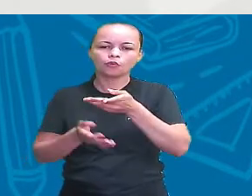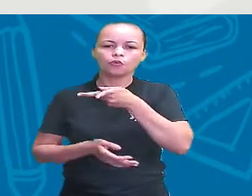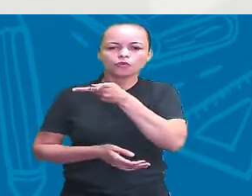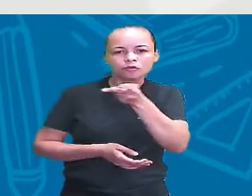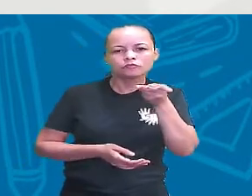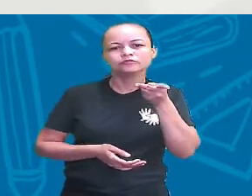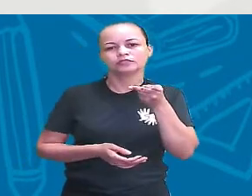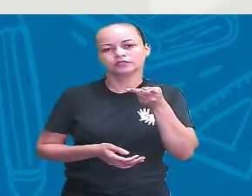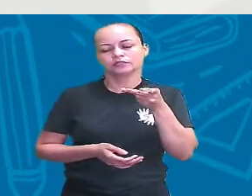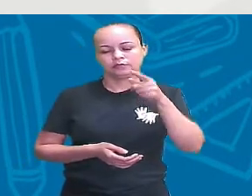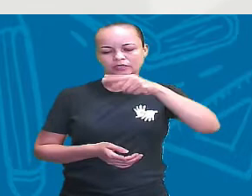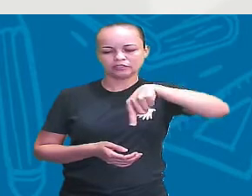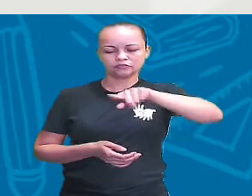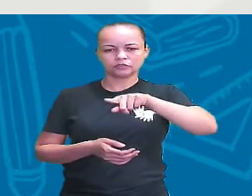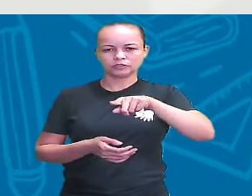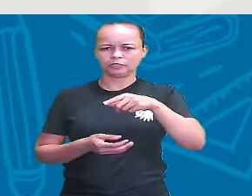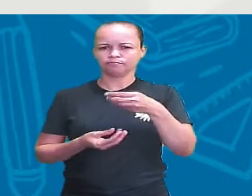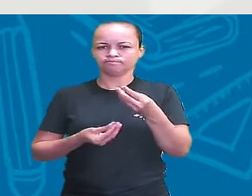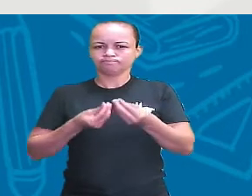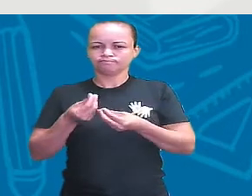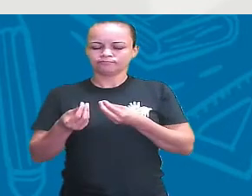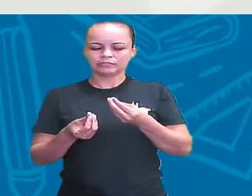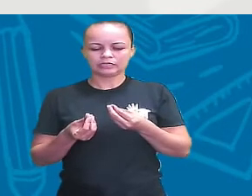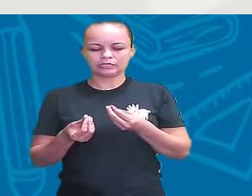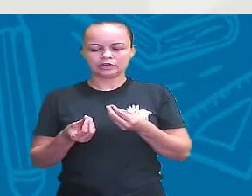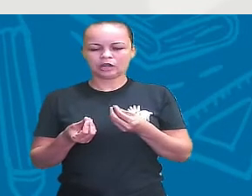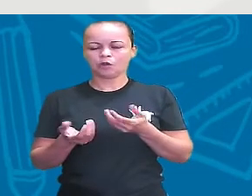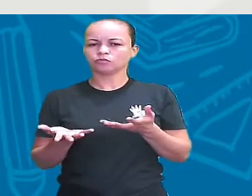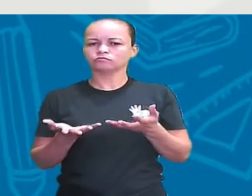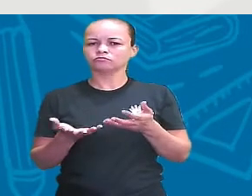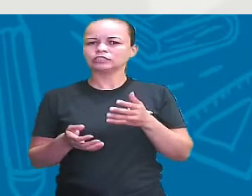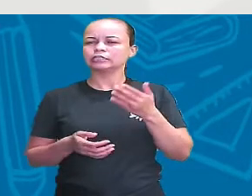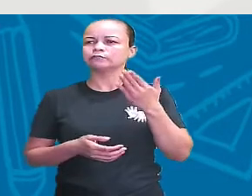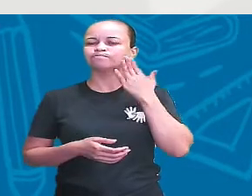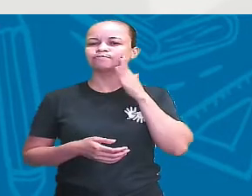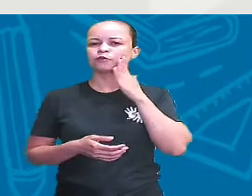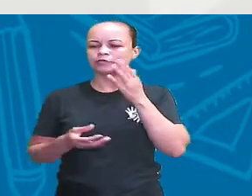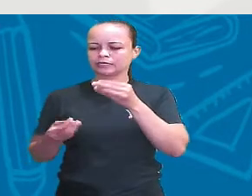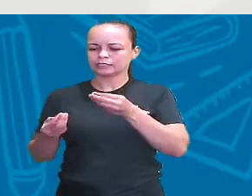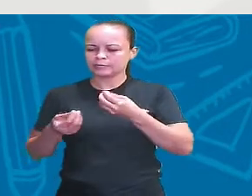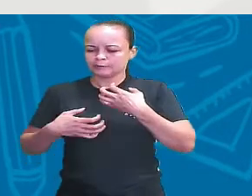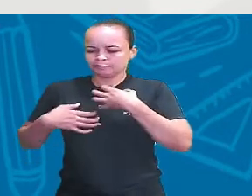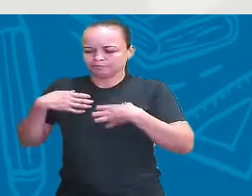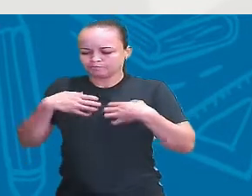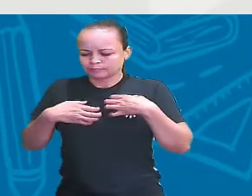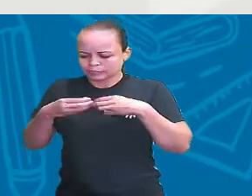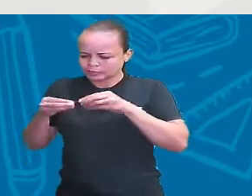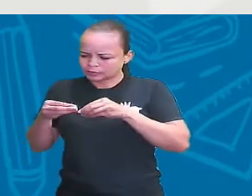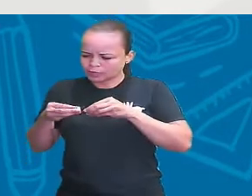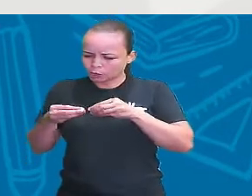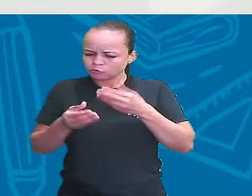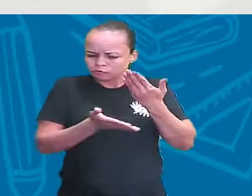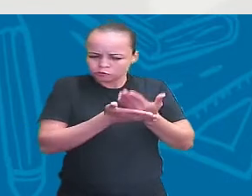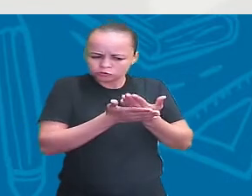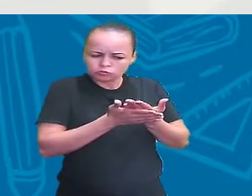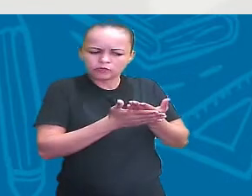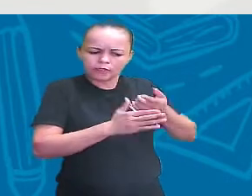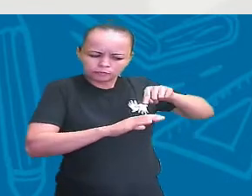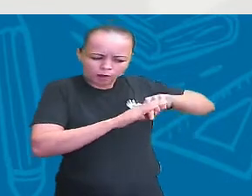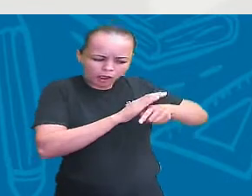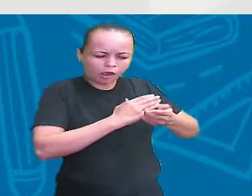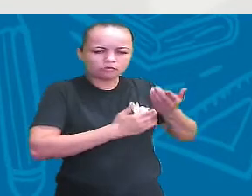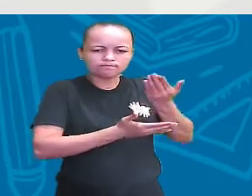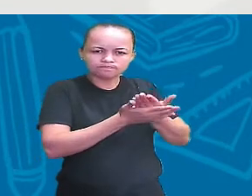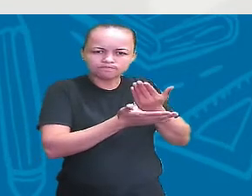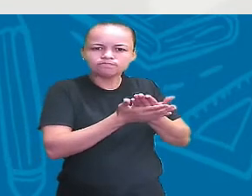que você saia desse ambiente talvez de não inquietação para um ambiente de inquietação, para te levar ao quê? A um ambiente